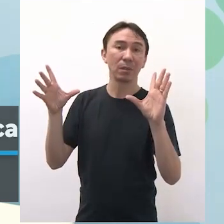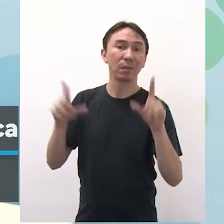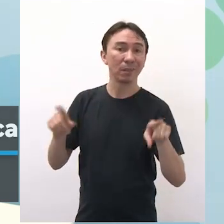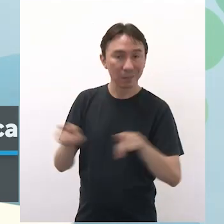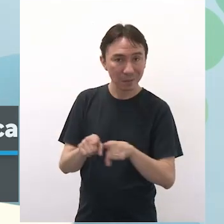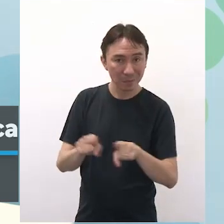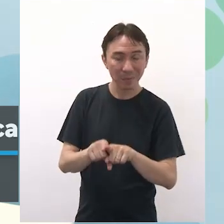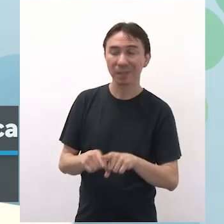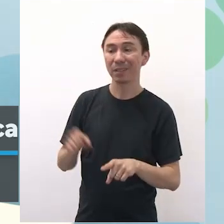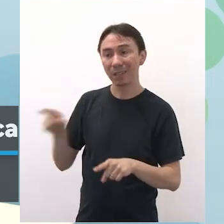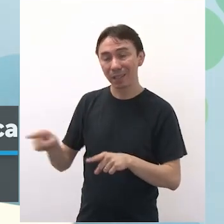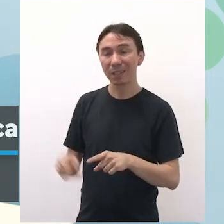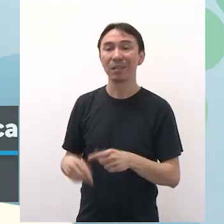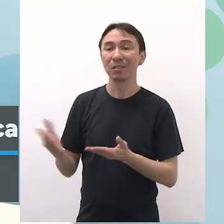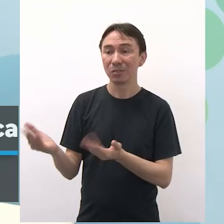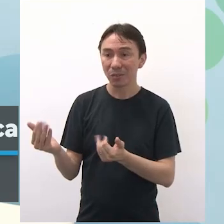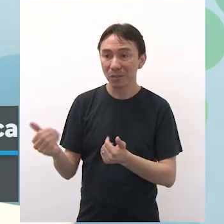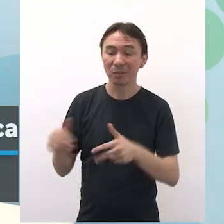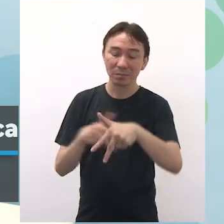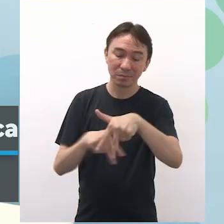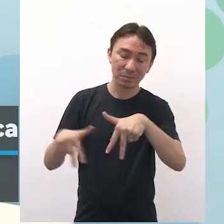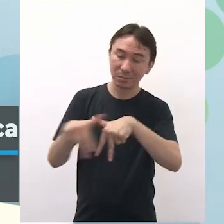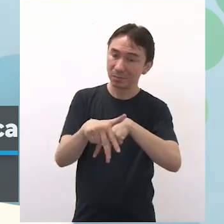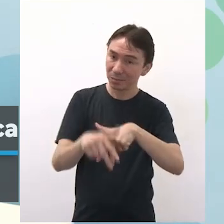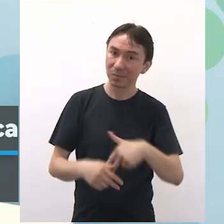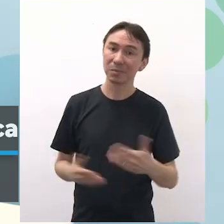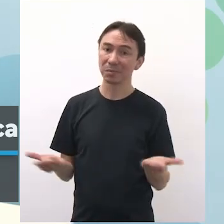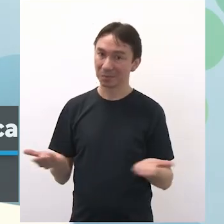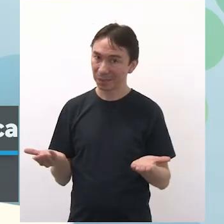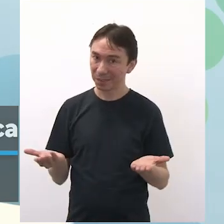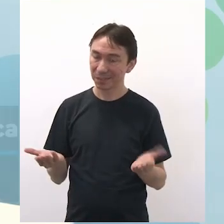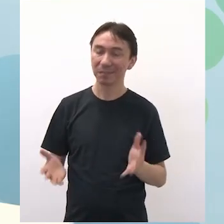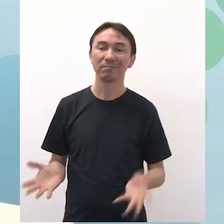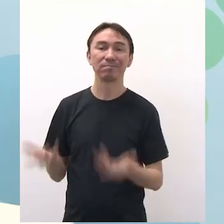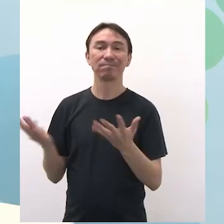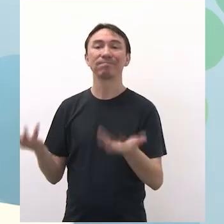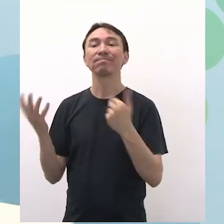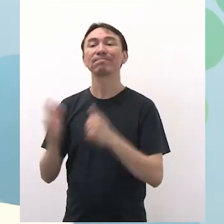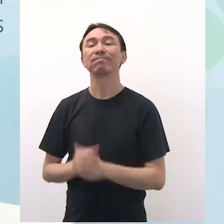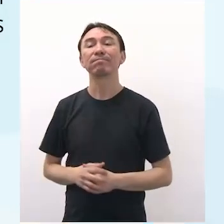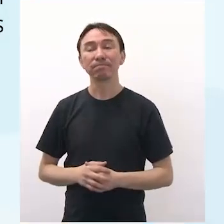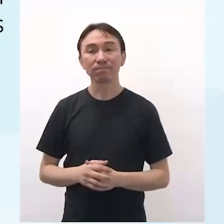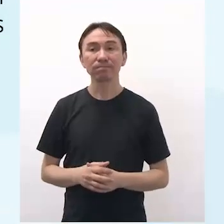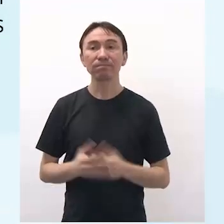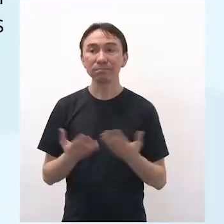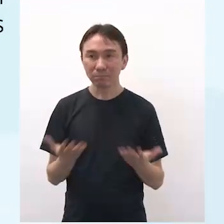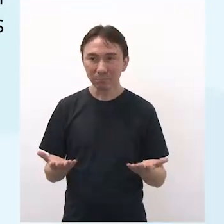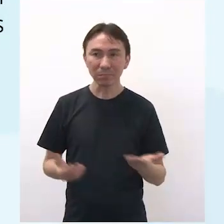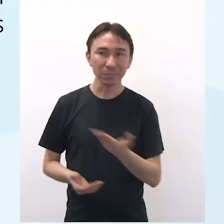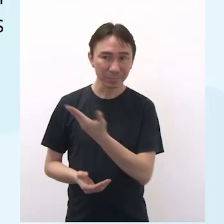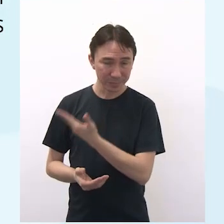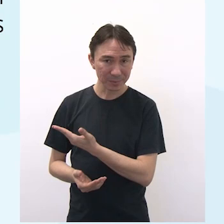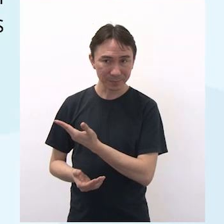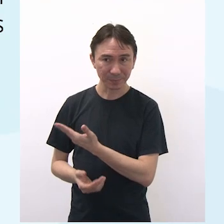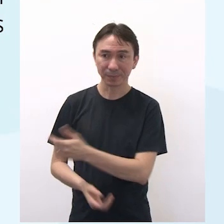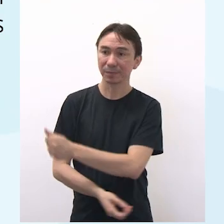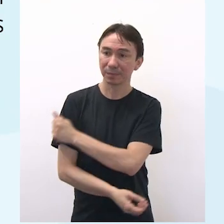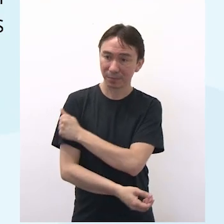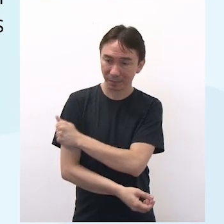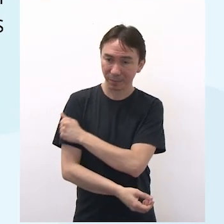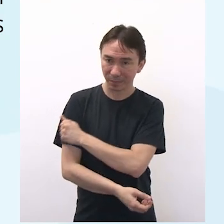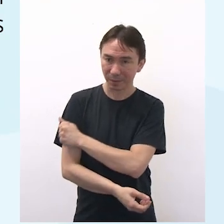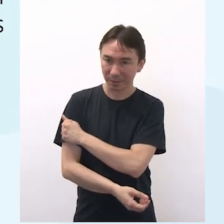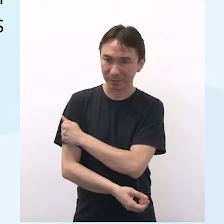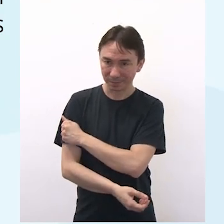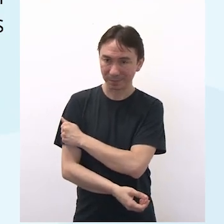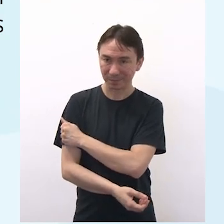agora. Isso, muito bem. Olha o gancho. Obrigada, professor. Então, vamos falar um pouco aí sobre o protagonismo discente, né, também.